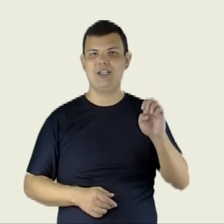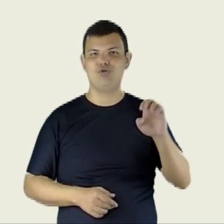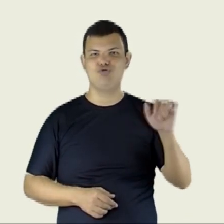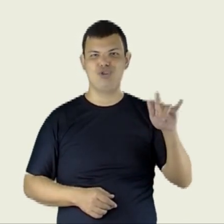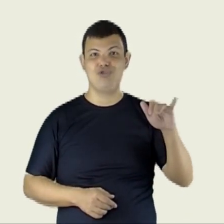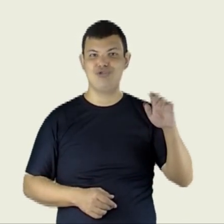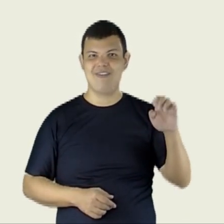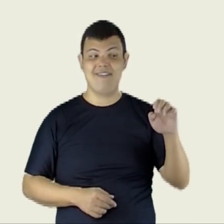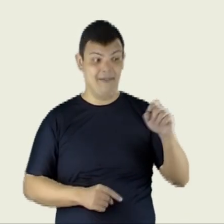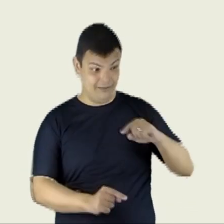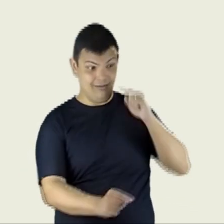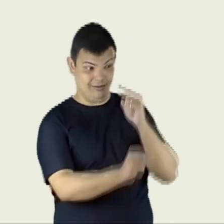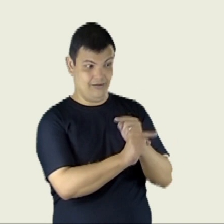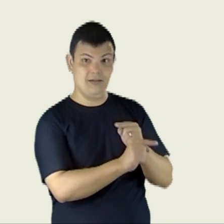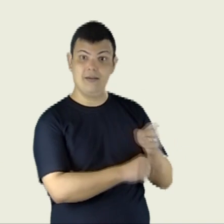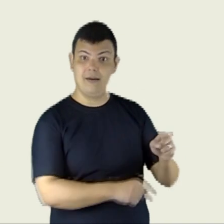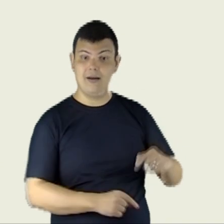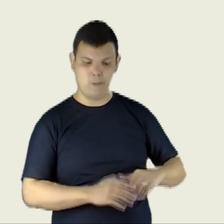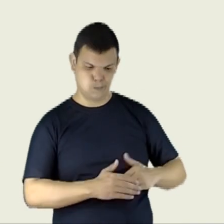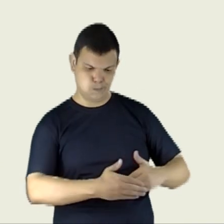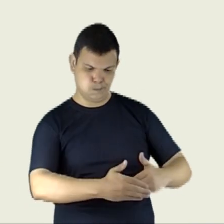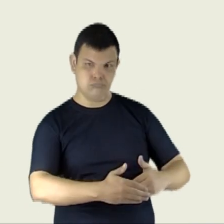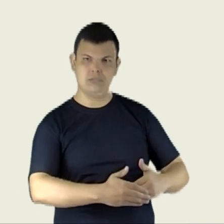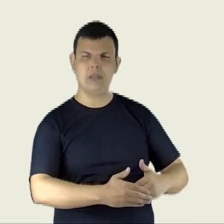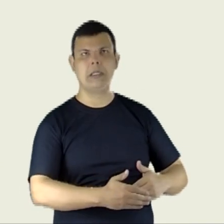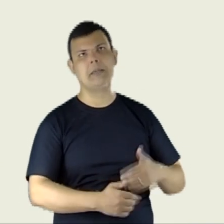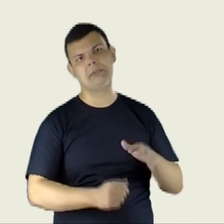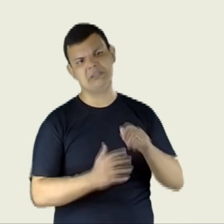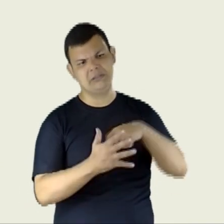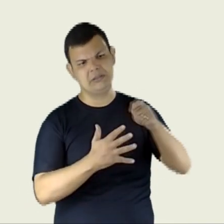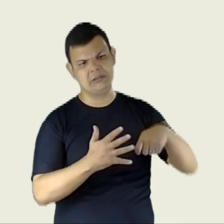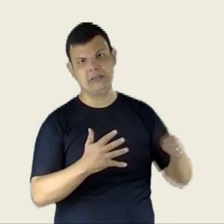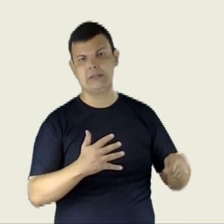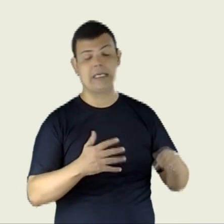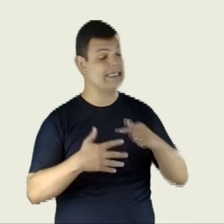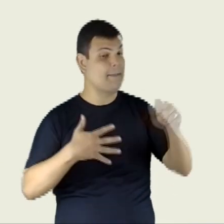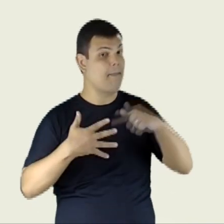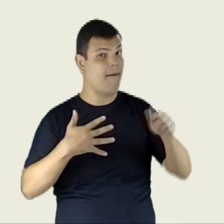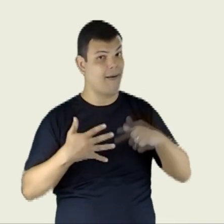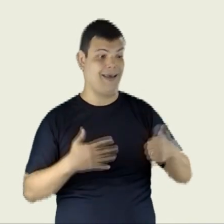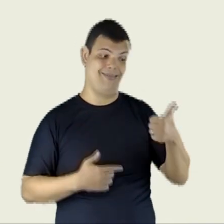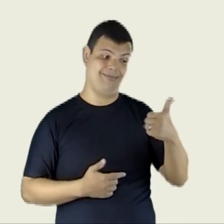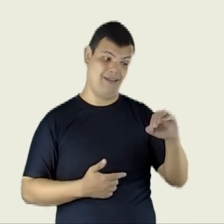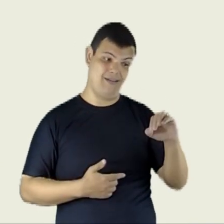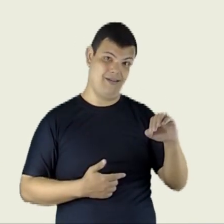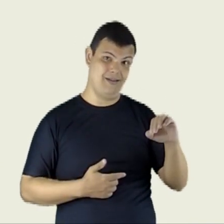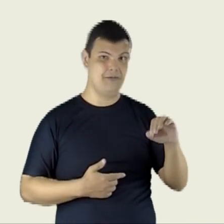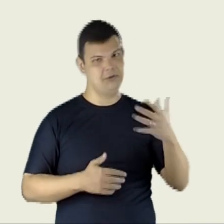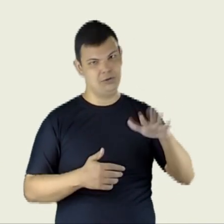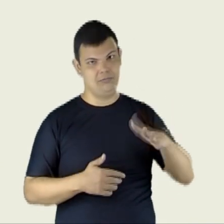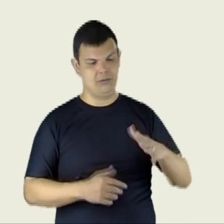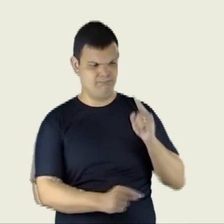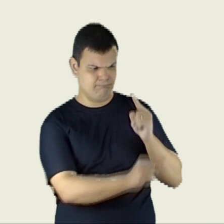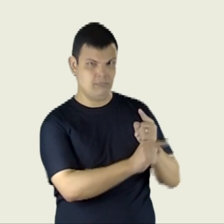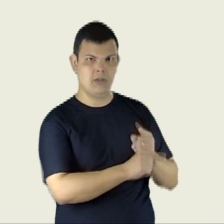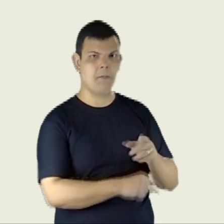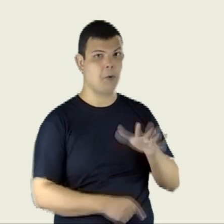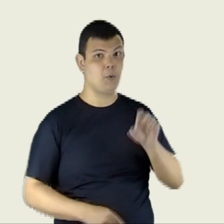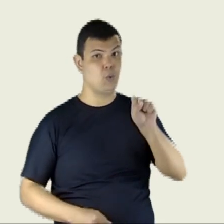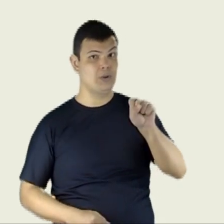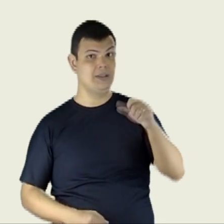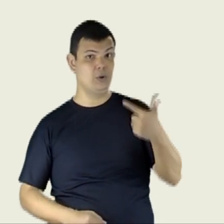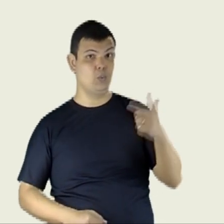ver o sexo do bebê por volta da 10ª semana de gestação, com um índice de acerto de